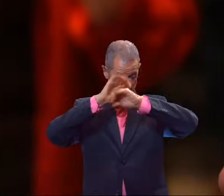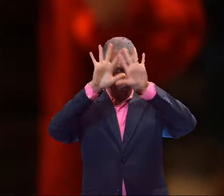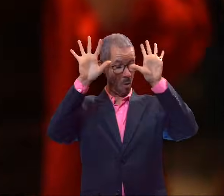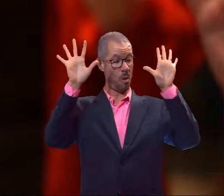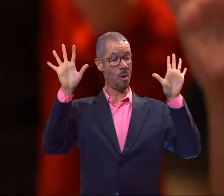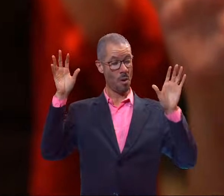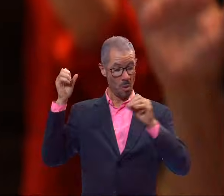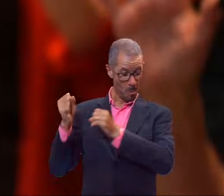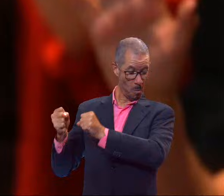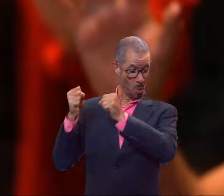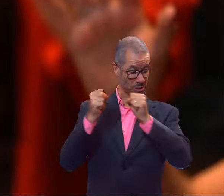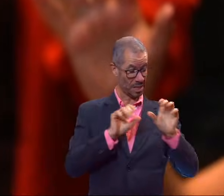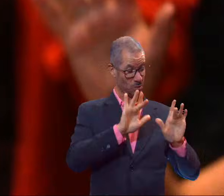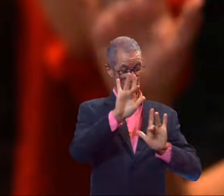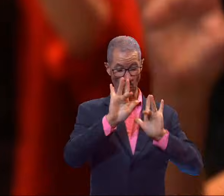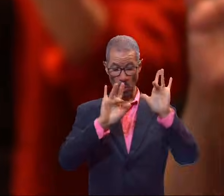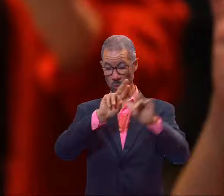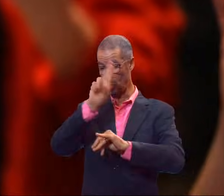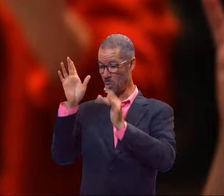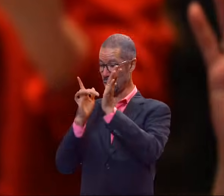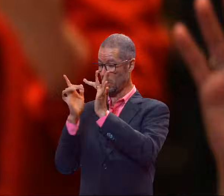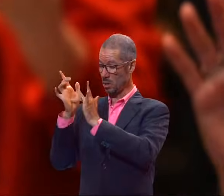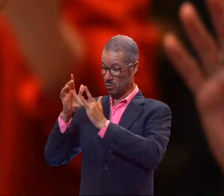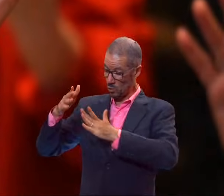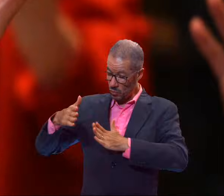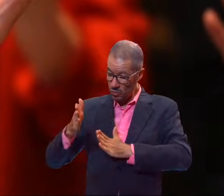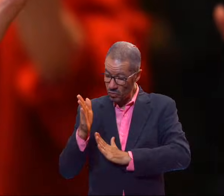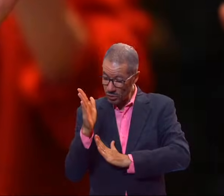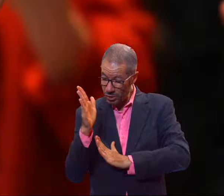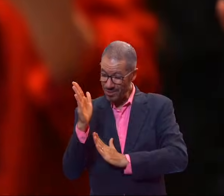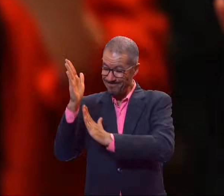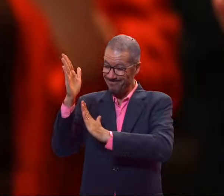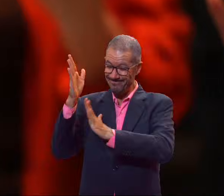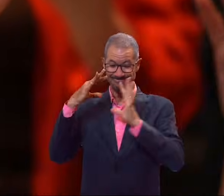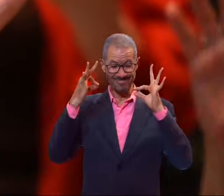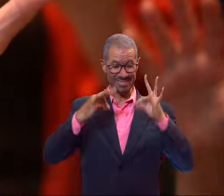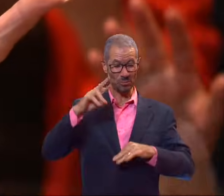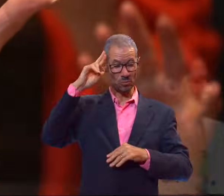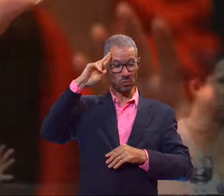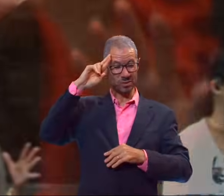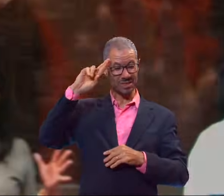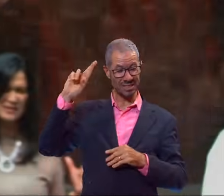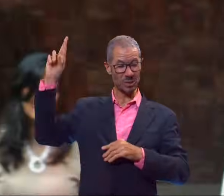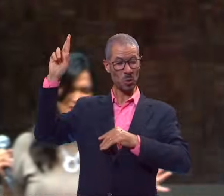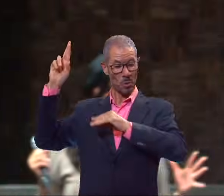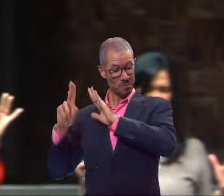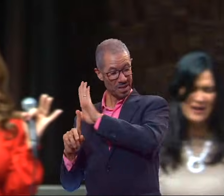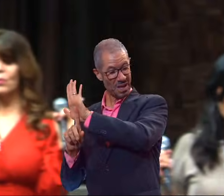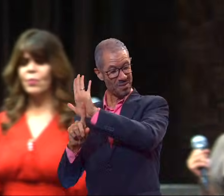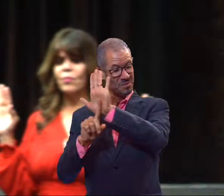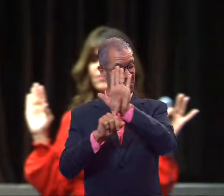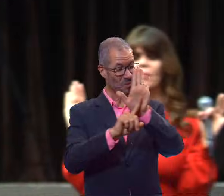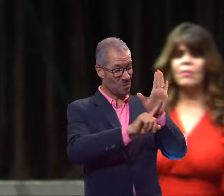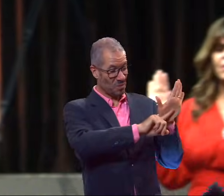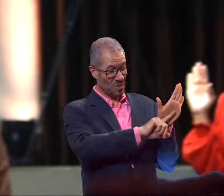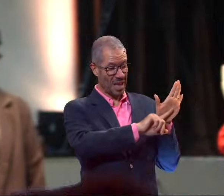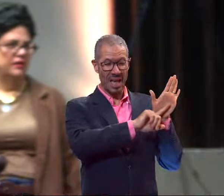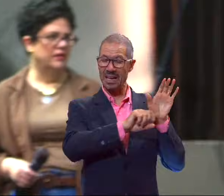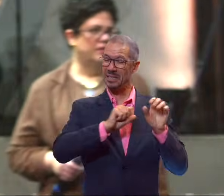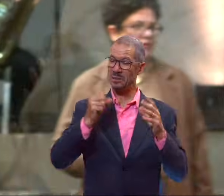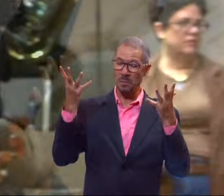coloque profetas, homens de Deus, no caminho deles. Que o Senhor se revele, que os teus sinais